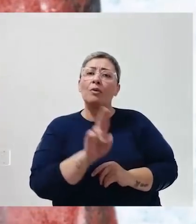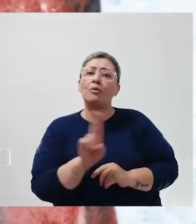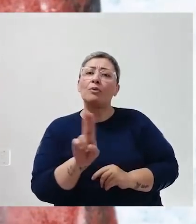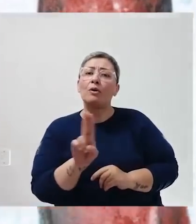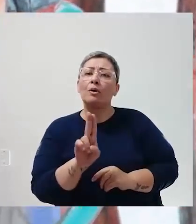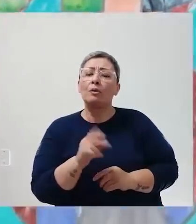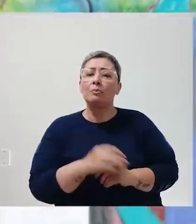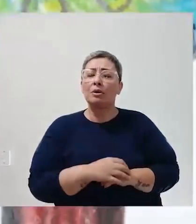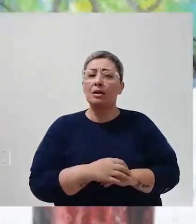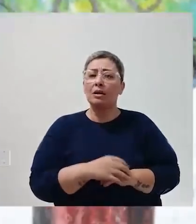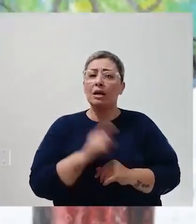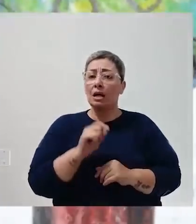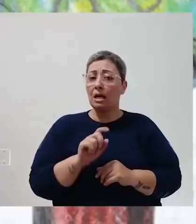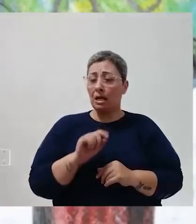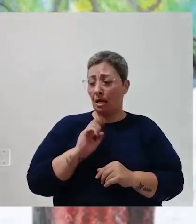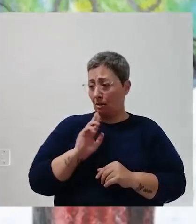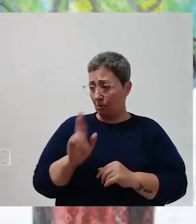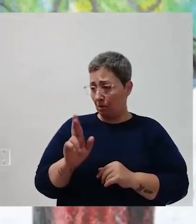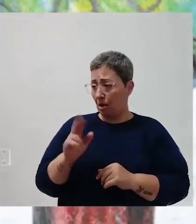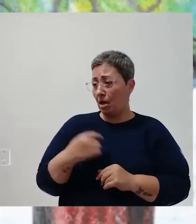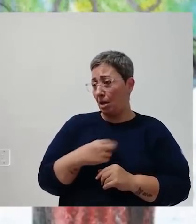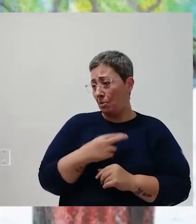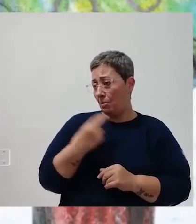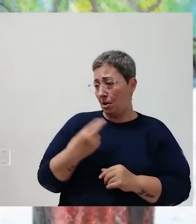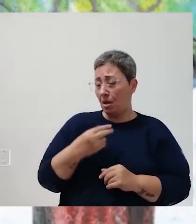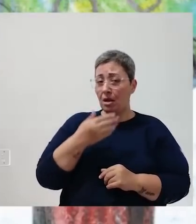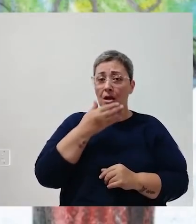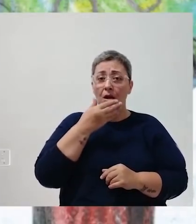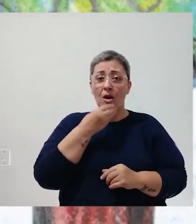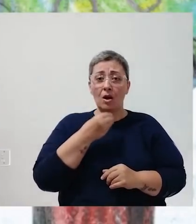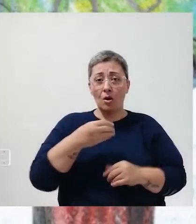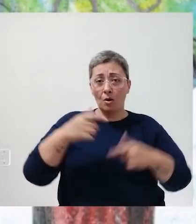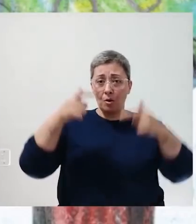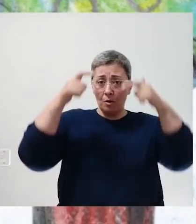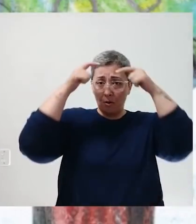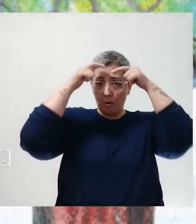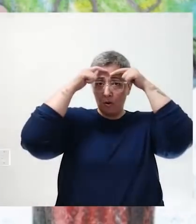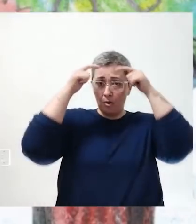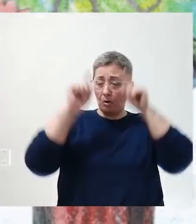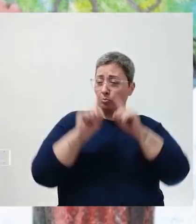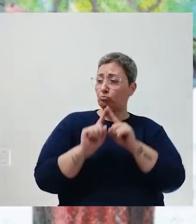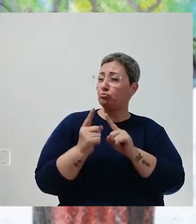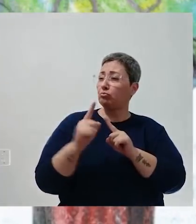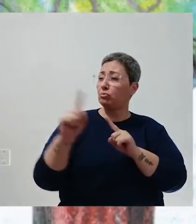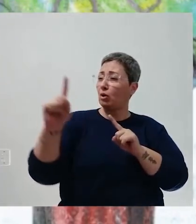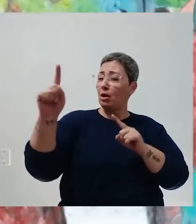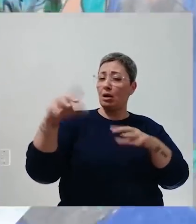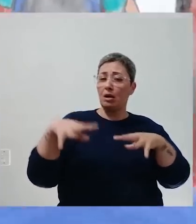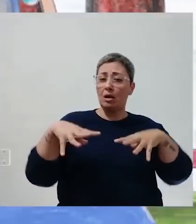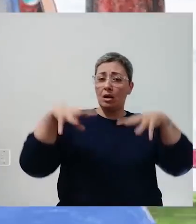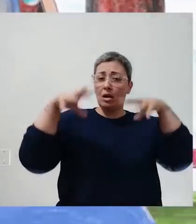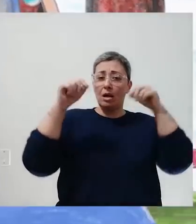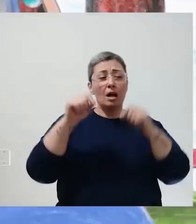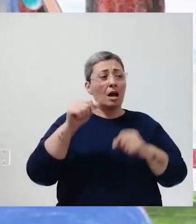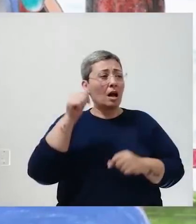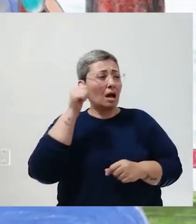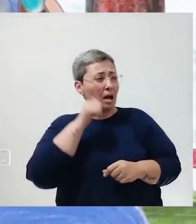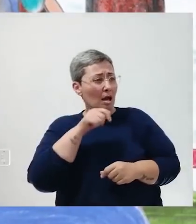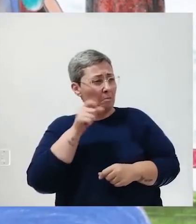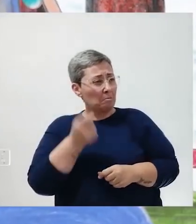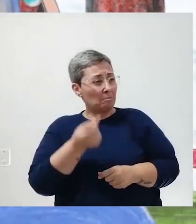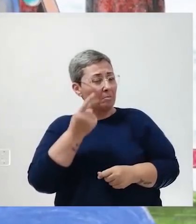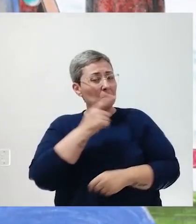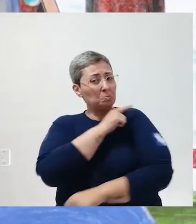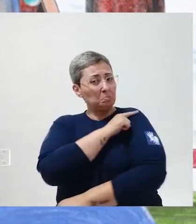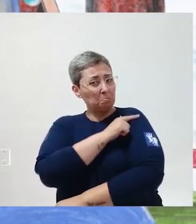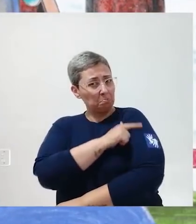seu nome? E ele respondeu: Eu sou o príncipe de um reino distante. Então, a princesa,